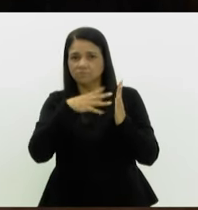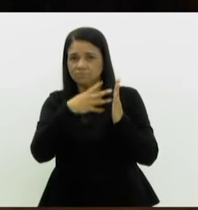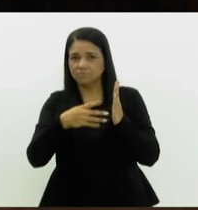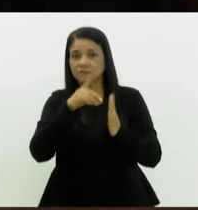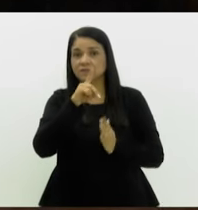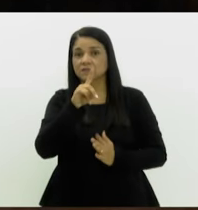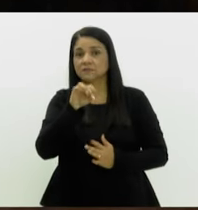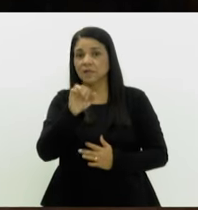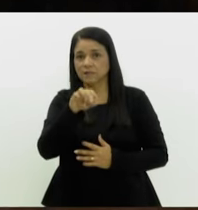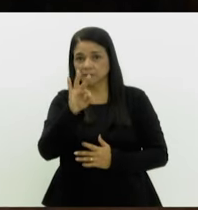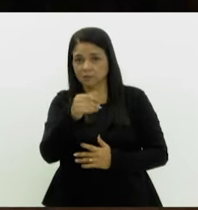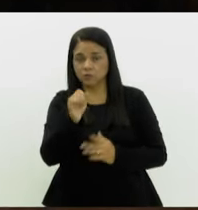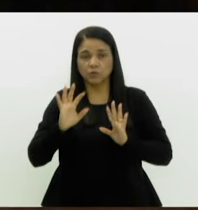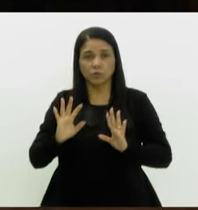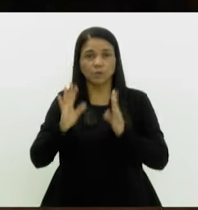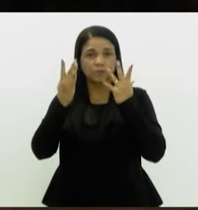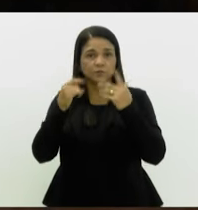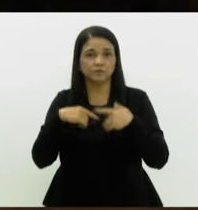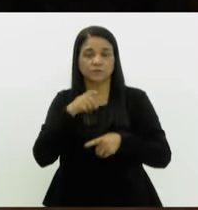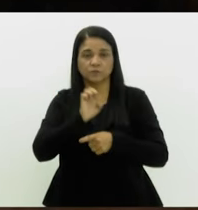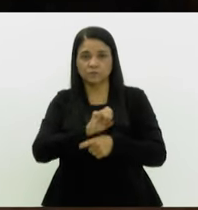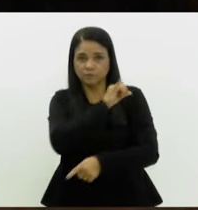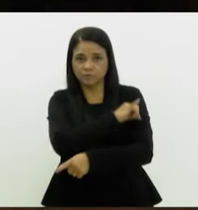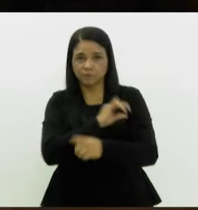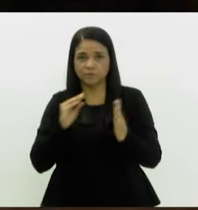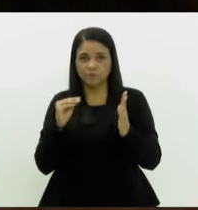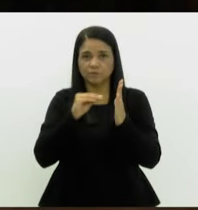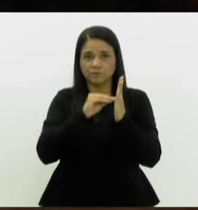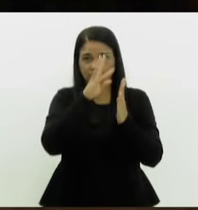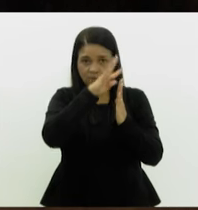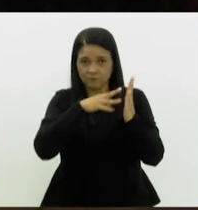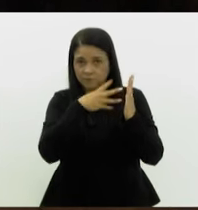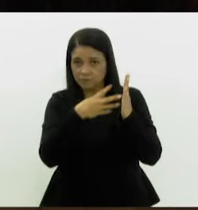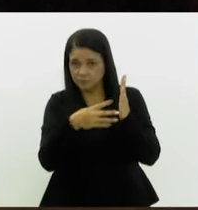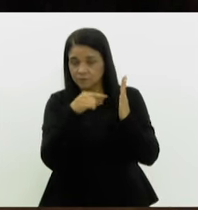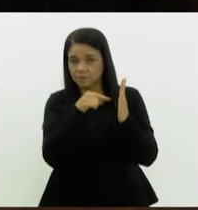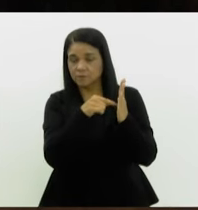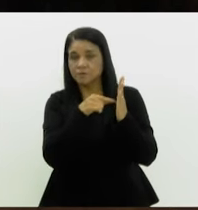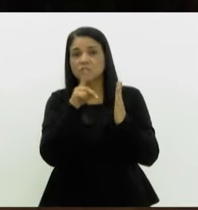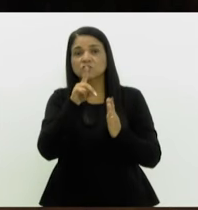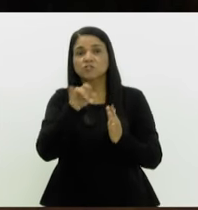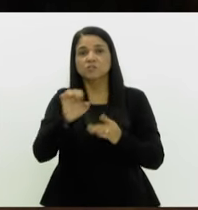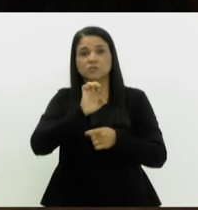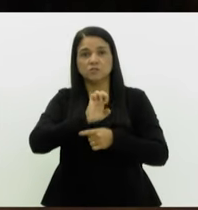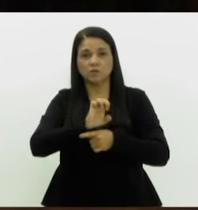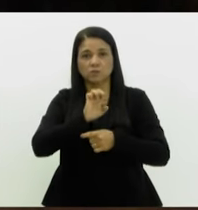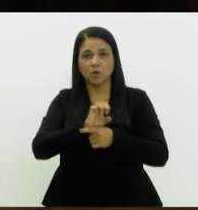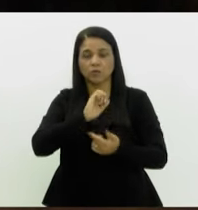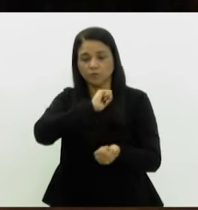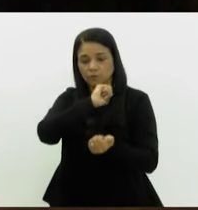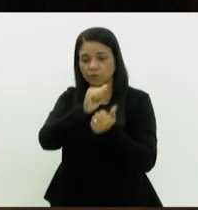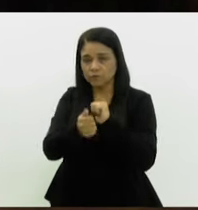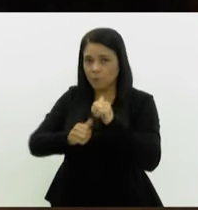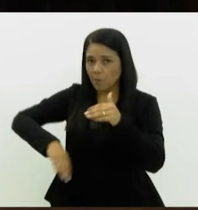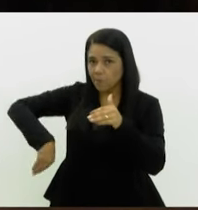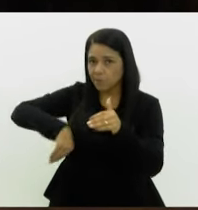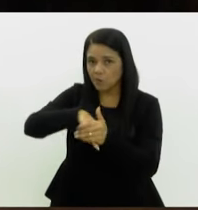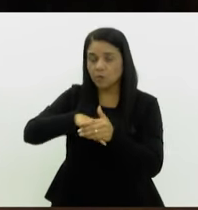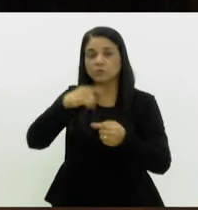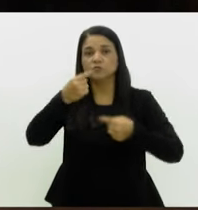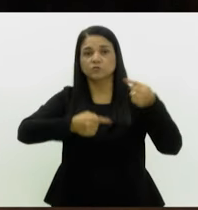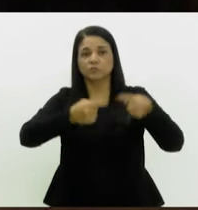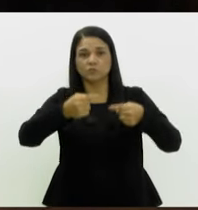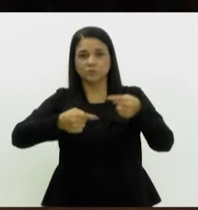Rio, para incluir no calendário oficial, o Dia Estadual do Futebol. Em